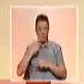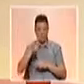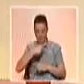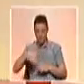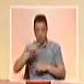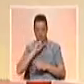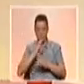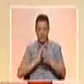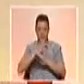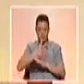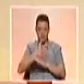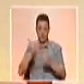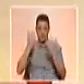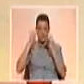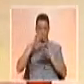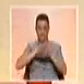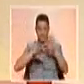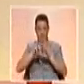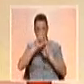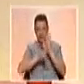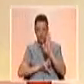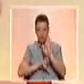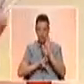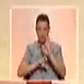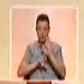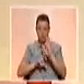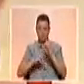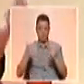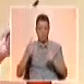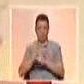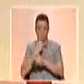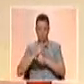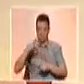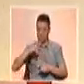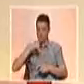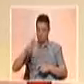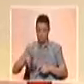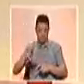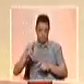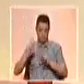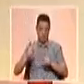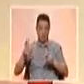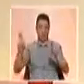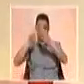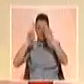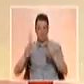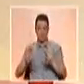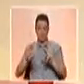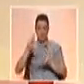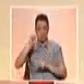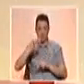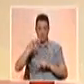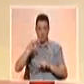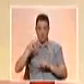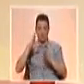ter acesso a dados para depois fazer relatórios ou contribuir para relatórios globais, nacionais, internacionais, por exemplo. E até fazer as tais previsões, os